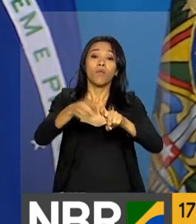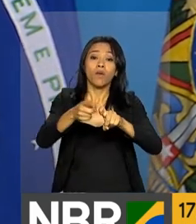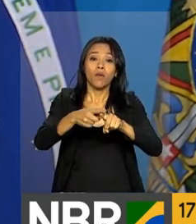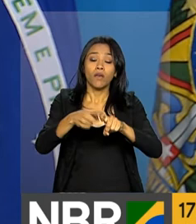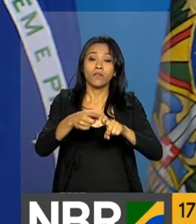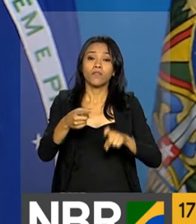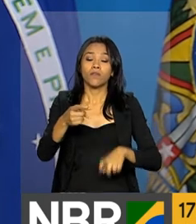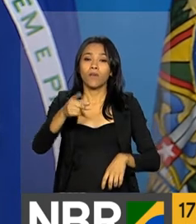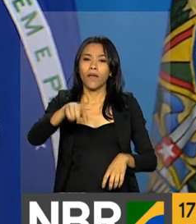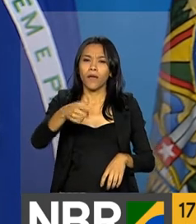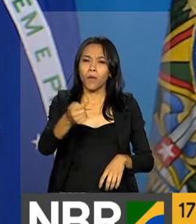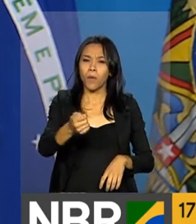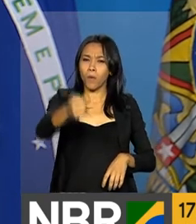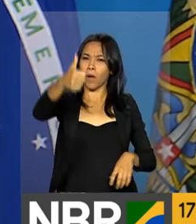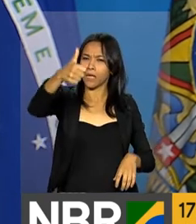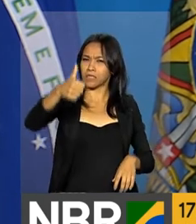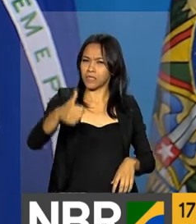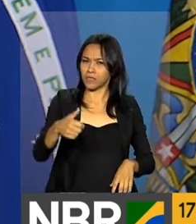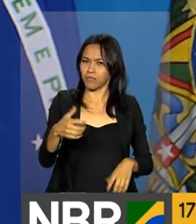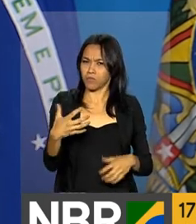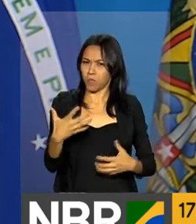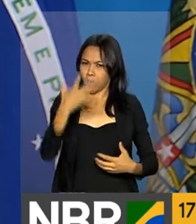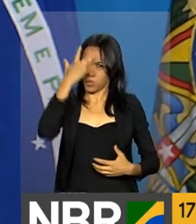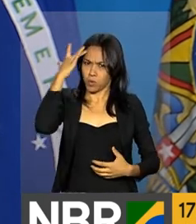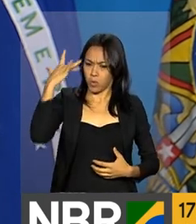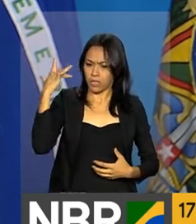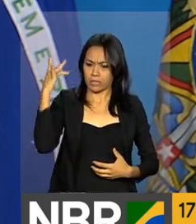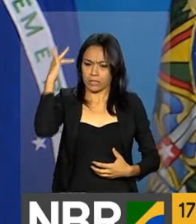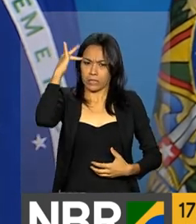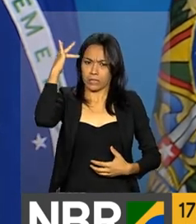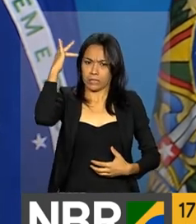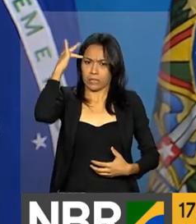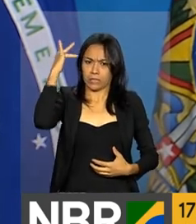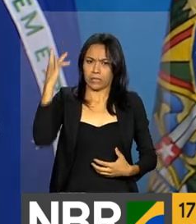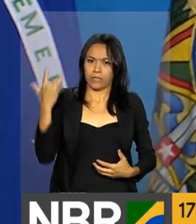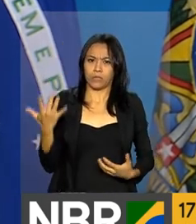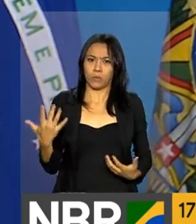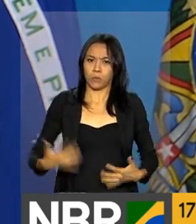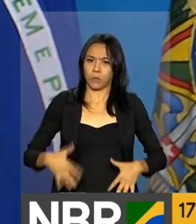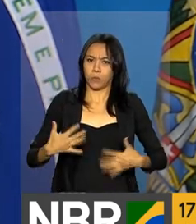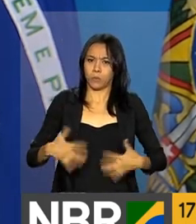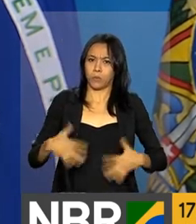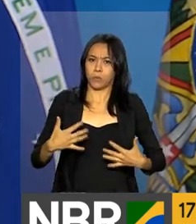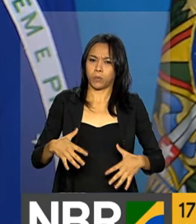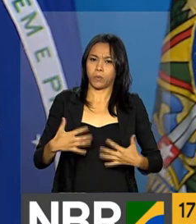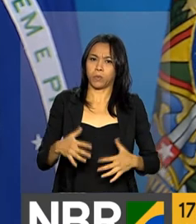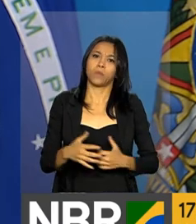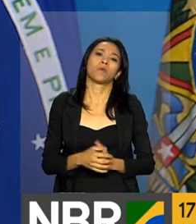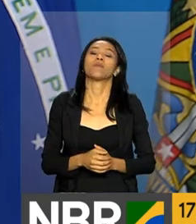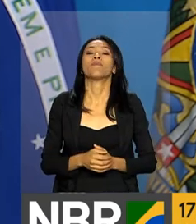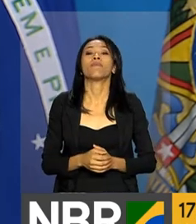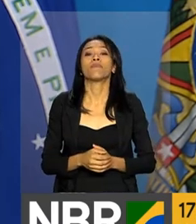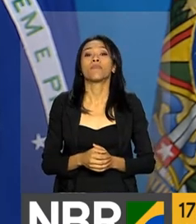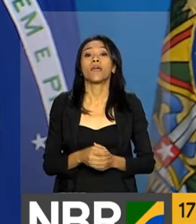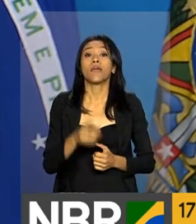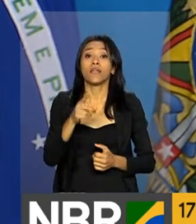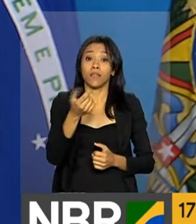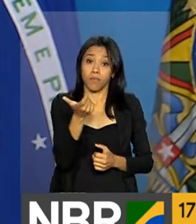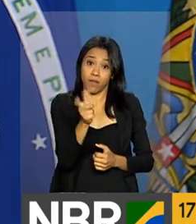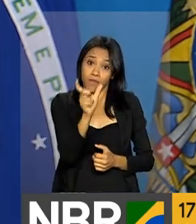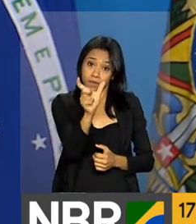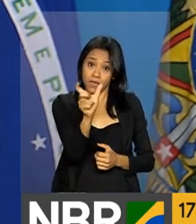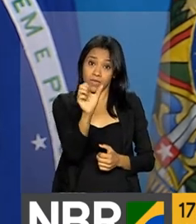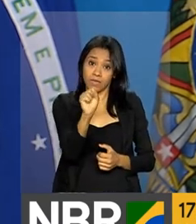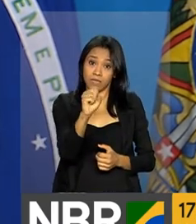exerce quase um sacerdócio, né? Não no sentido vocabular da palavra, que é o sacerdócio é um sacro ócio, né? E a única coisa